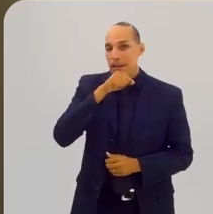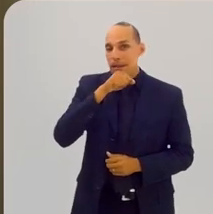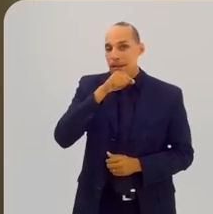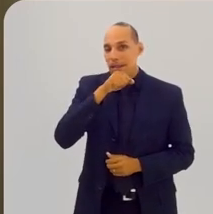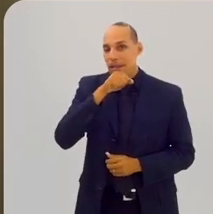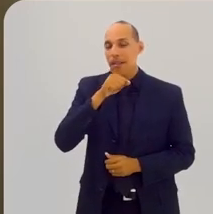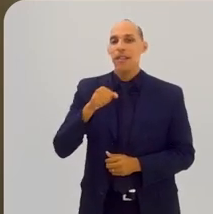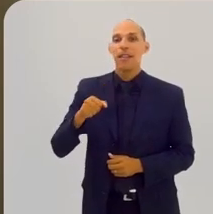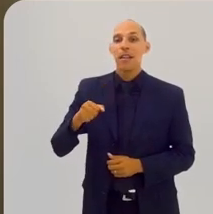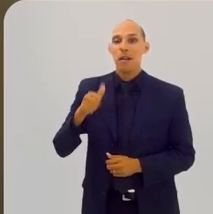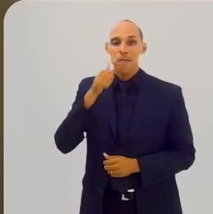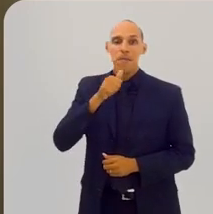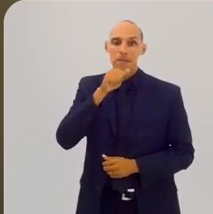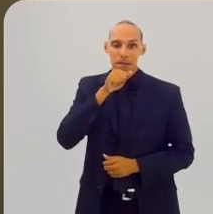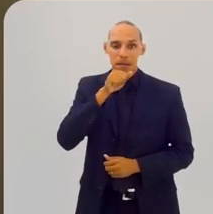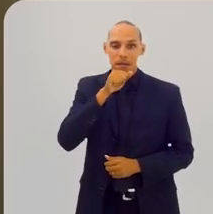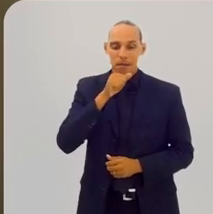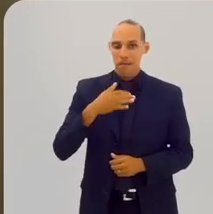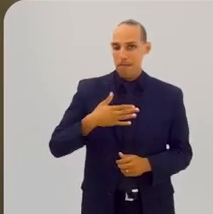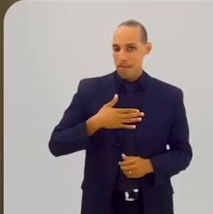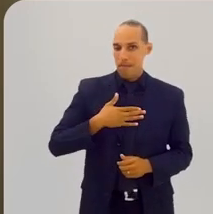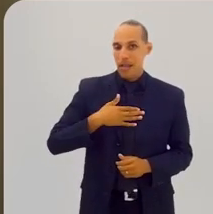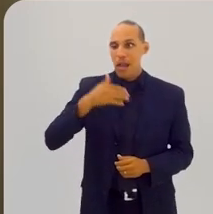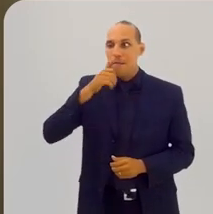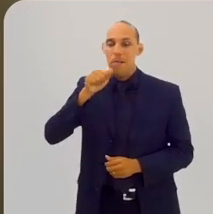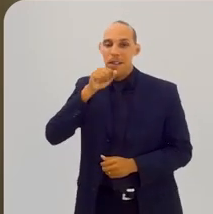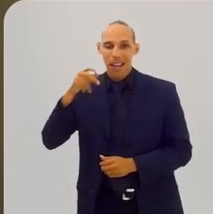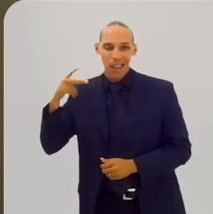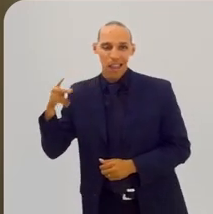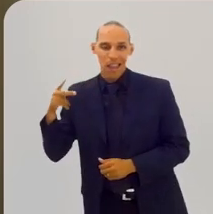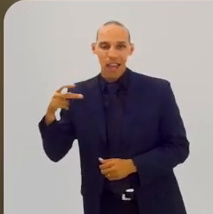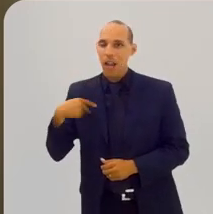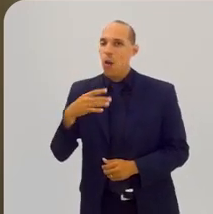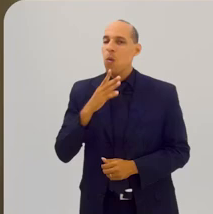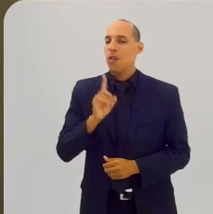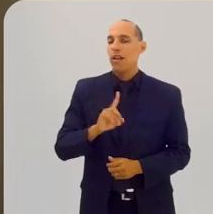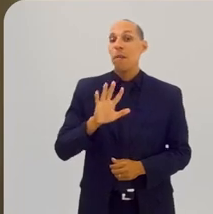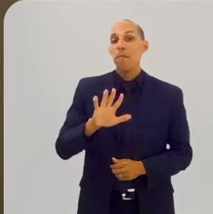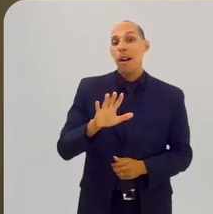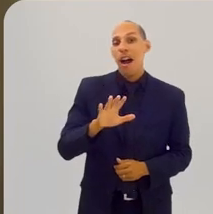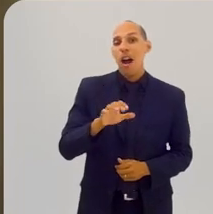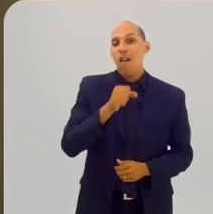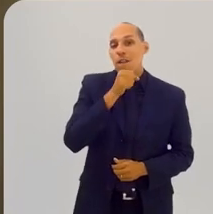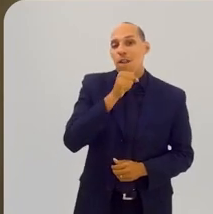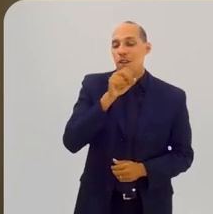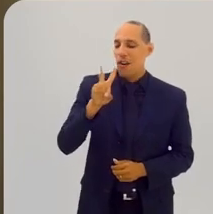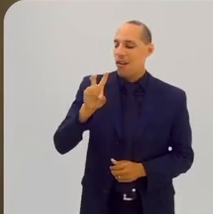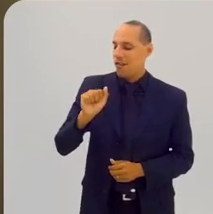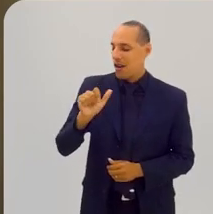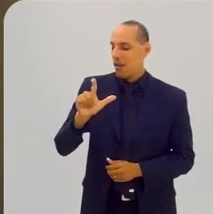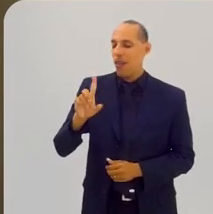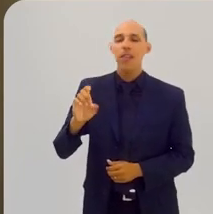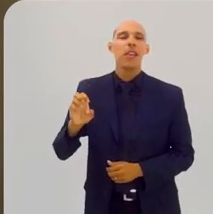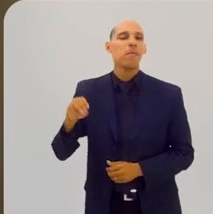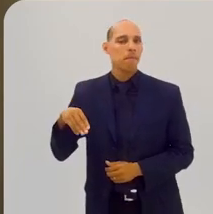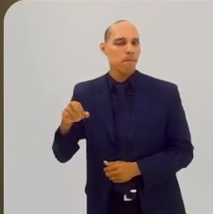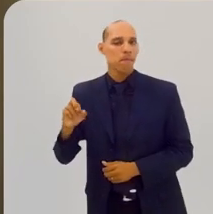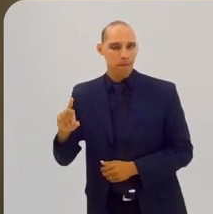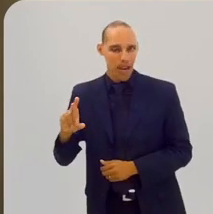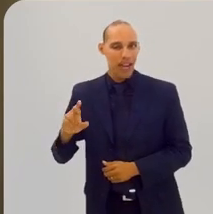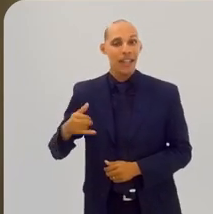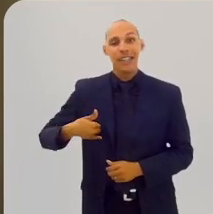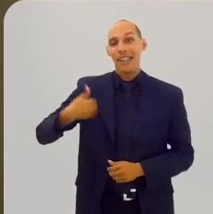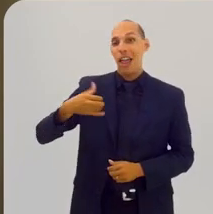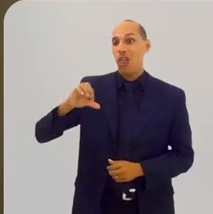não chegou a conhecer o meu avô Waldemar pai do meu pai ele é vivo até hoje tá com 90 anos